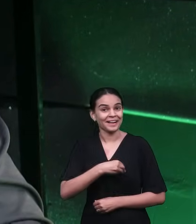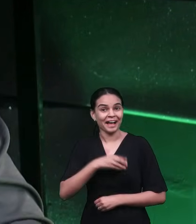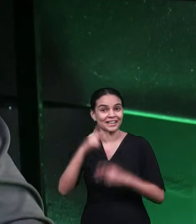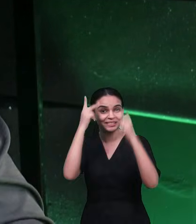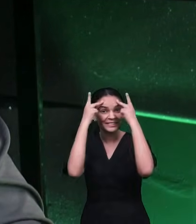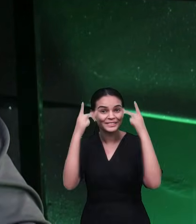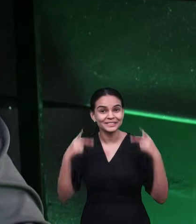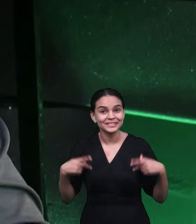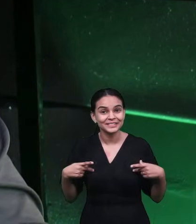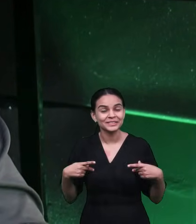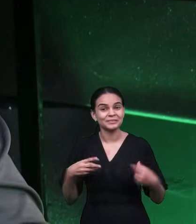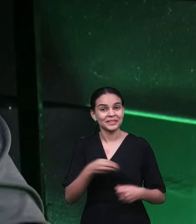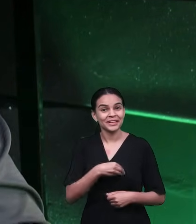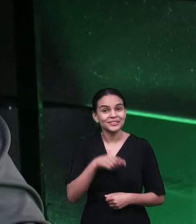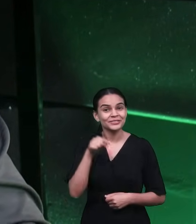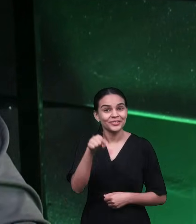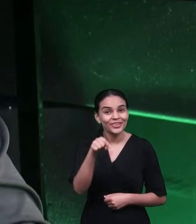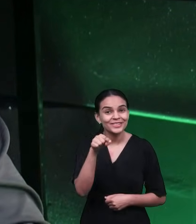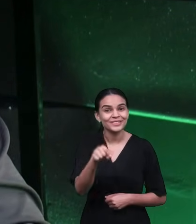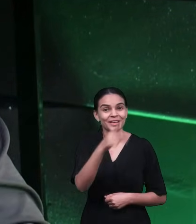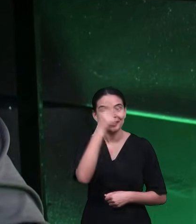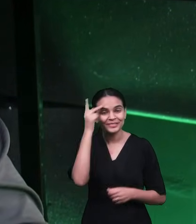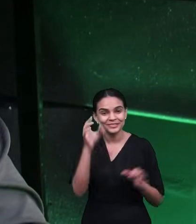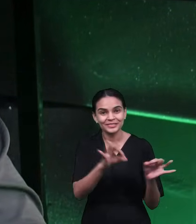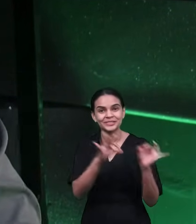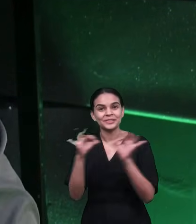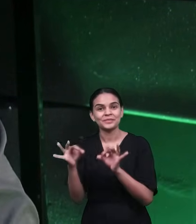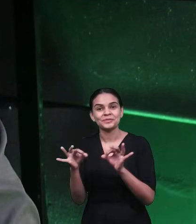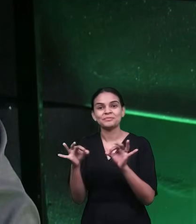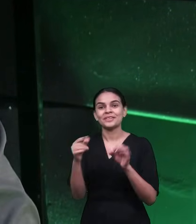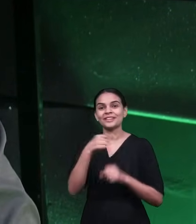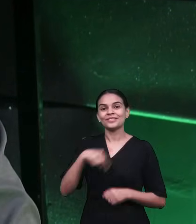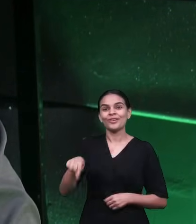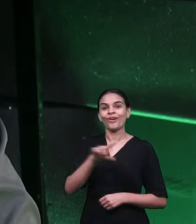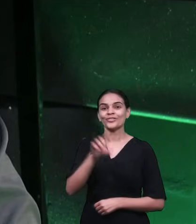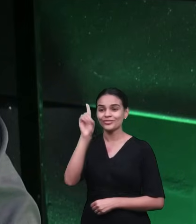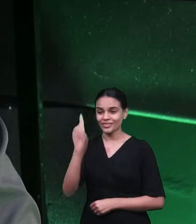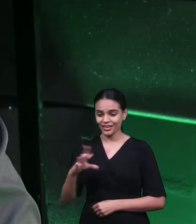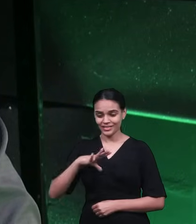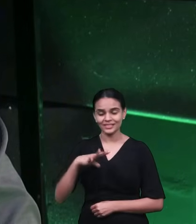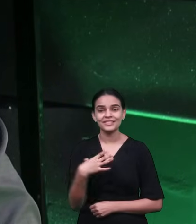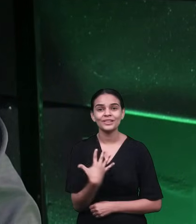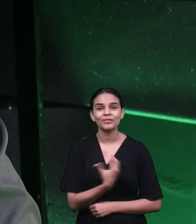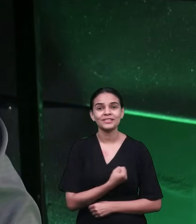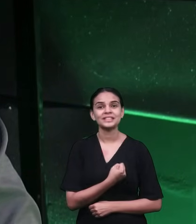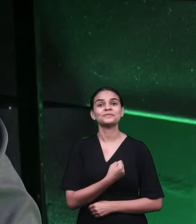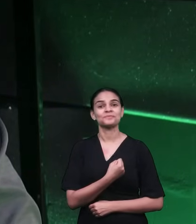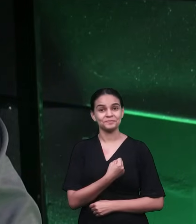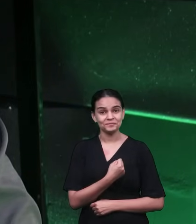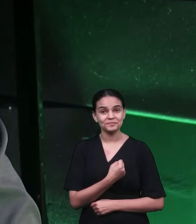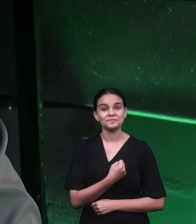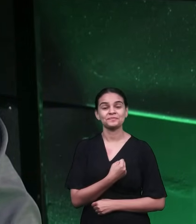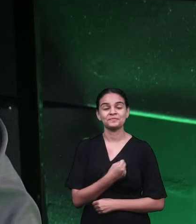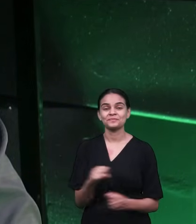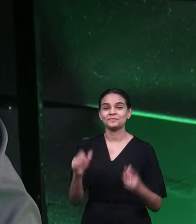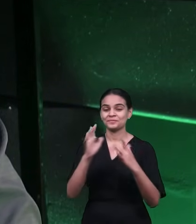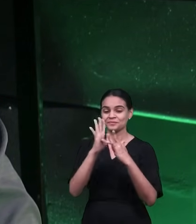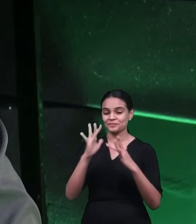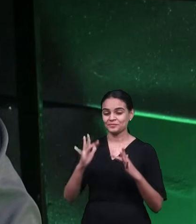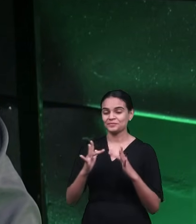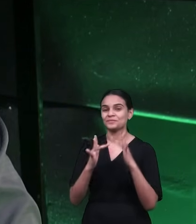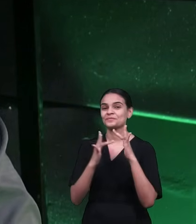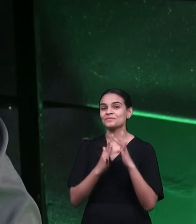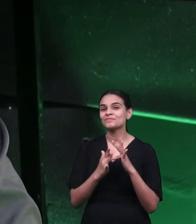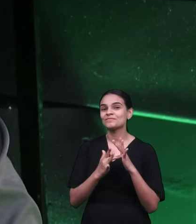nos assistindo aqui, para nos dar acesso a esse projeto de salvação. Mas o nosso Jesus, o nosso